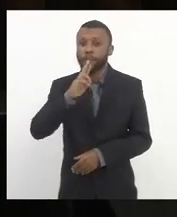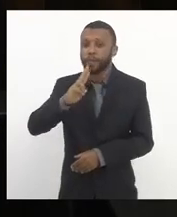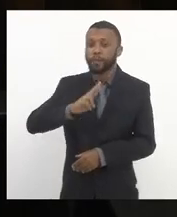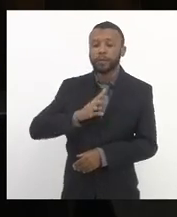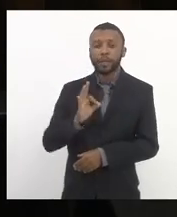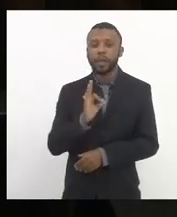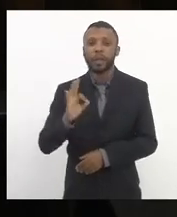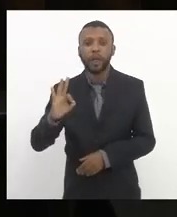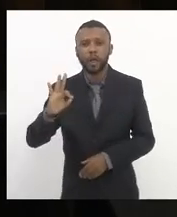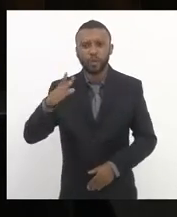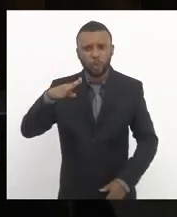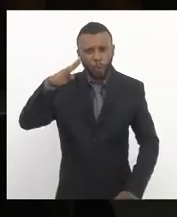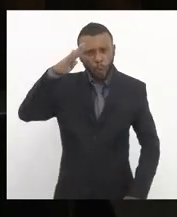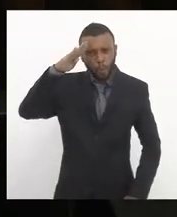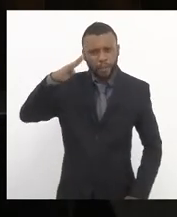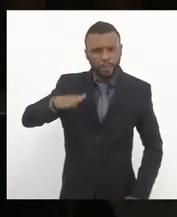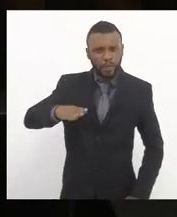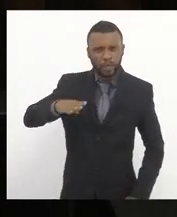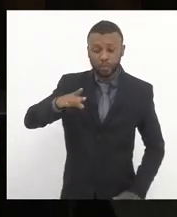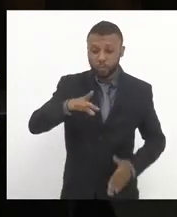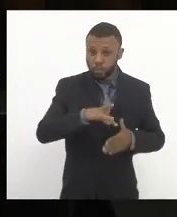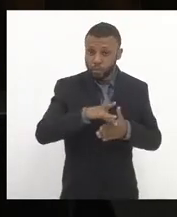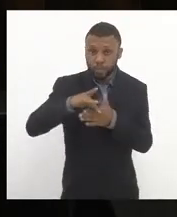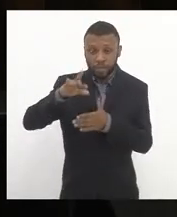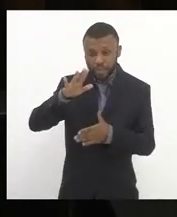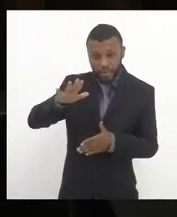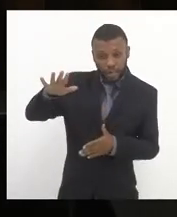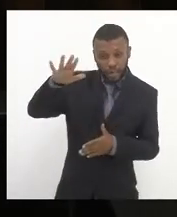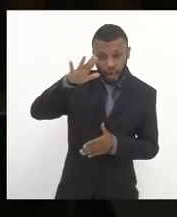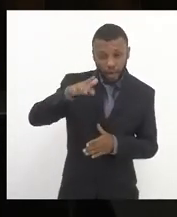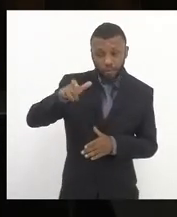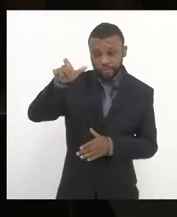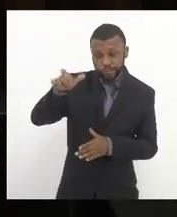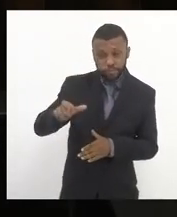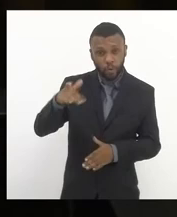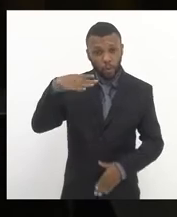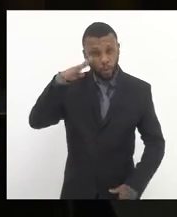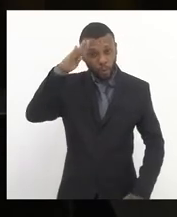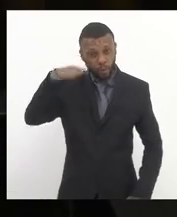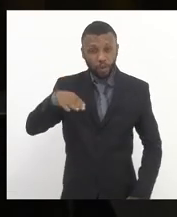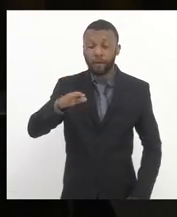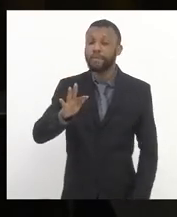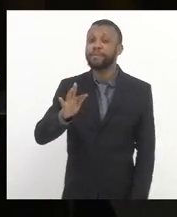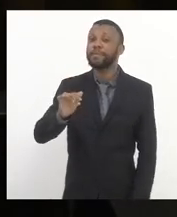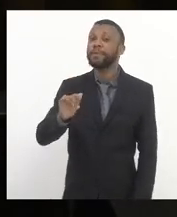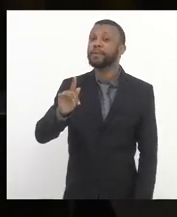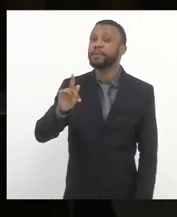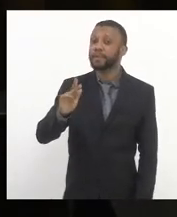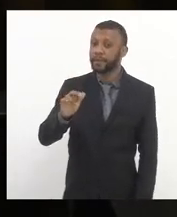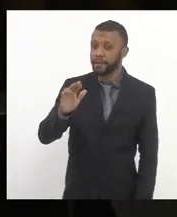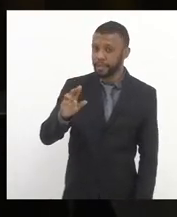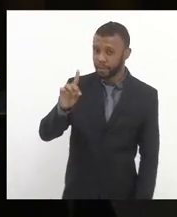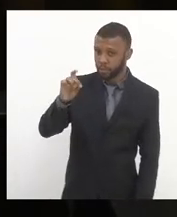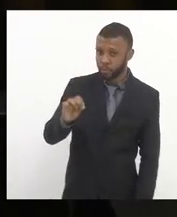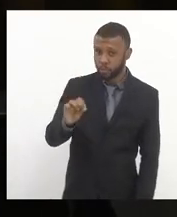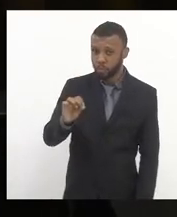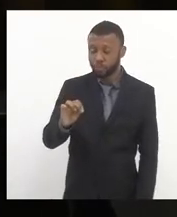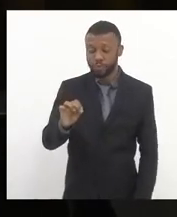do comandante-geral, na figura do Coronel Figueiredo, para todos os meus